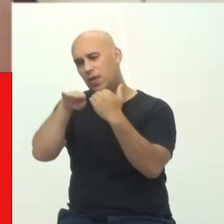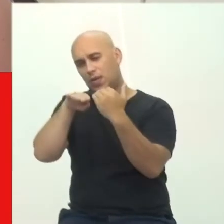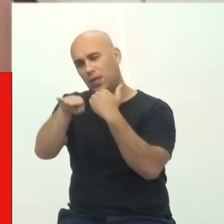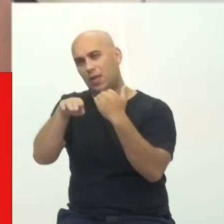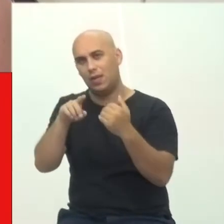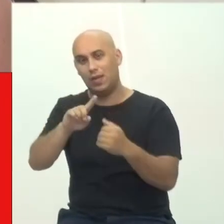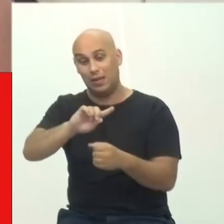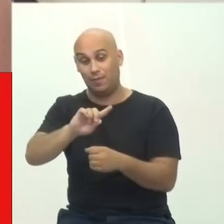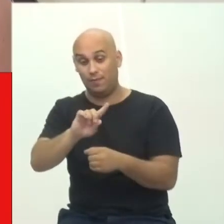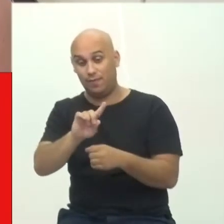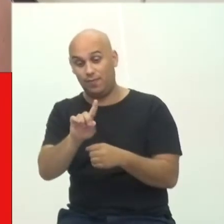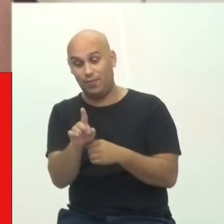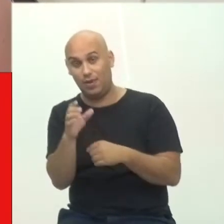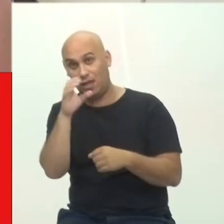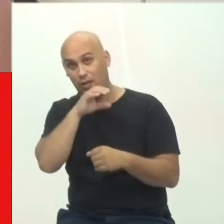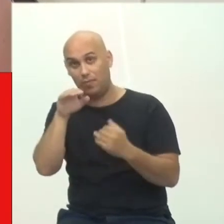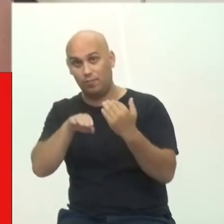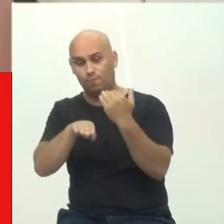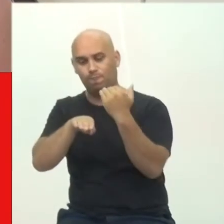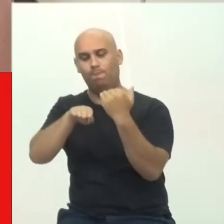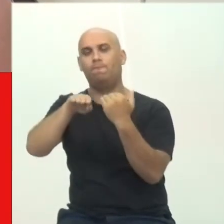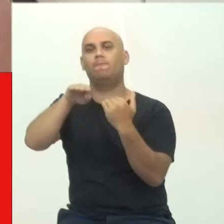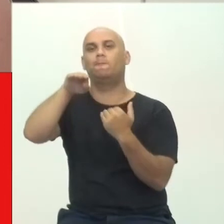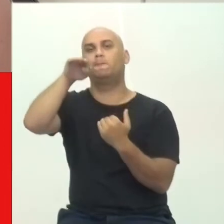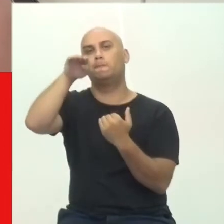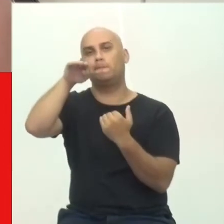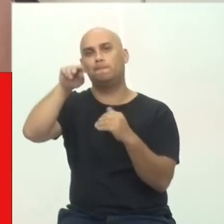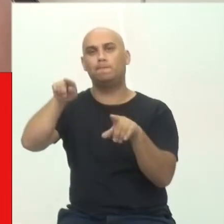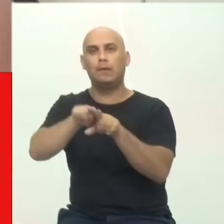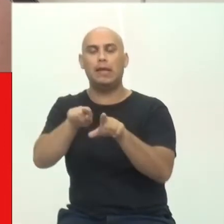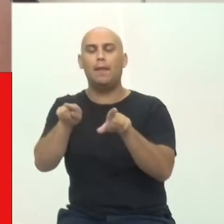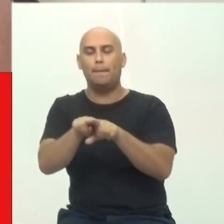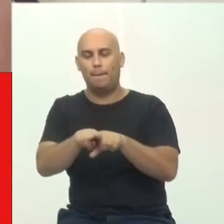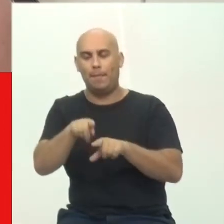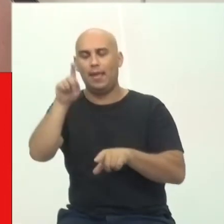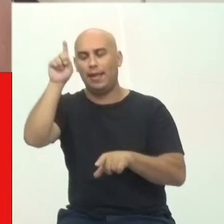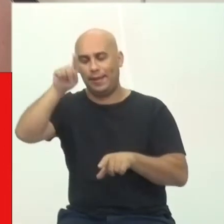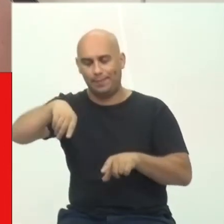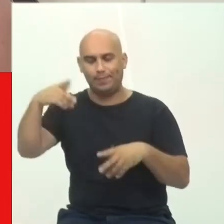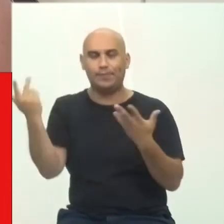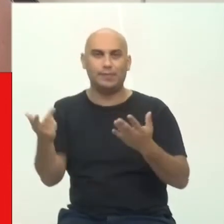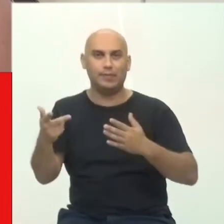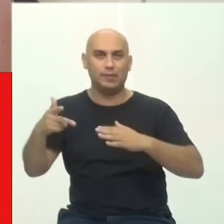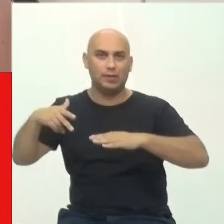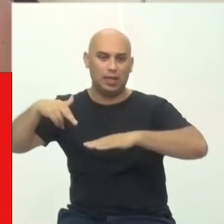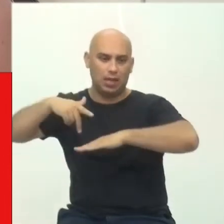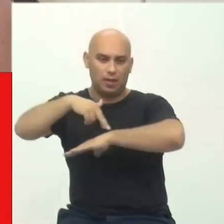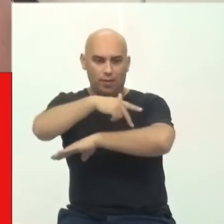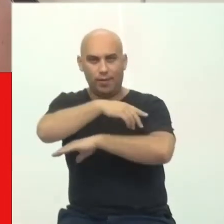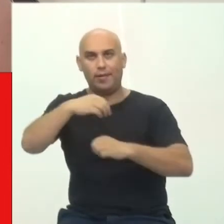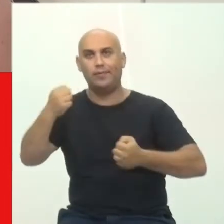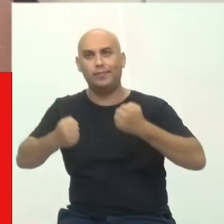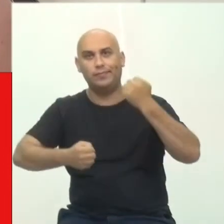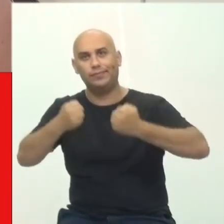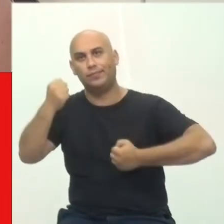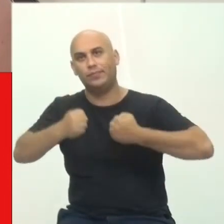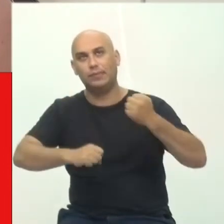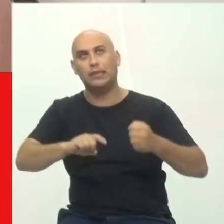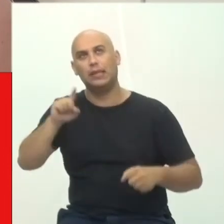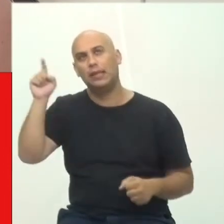um elevado de pedestres, né, com um fluxo menor de saída de carros, por exemplo, do bairro da